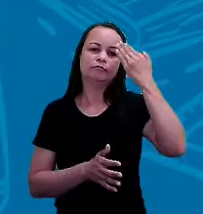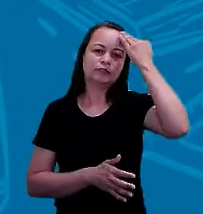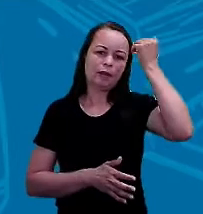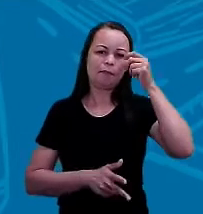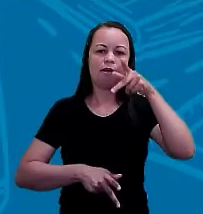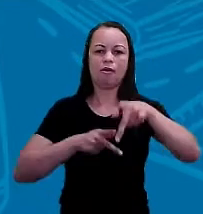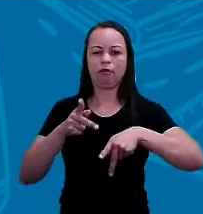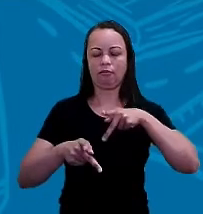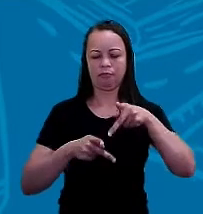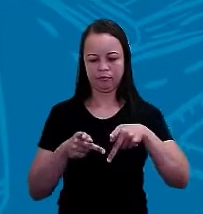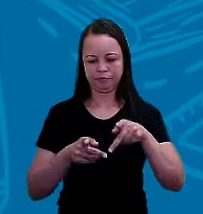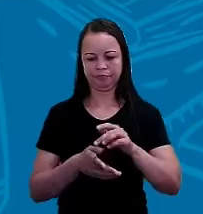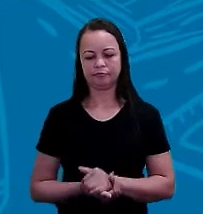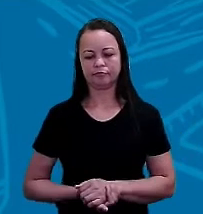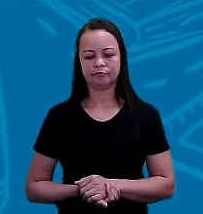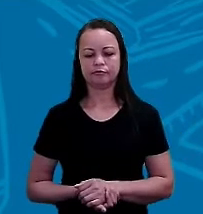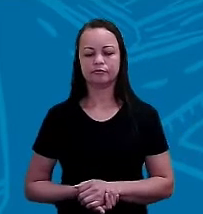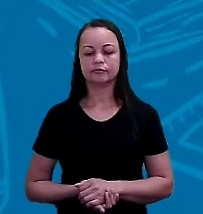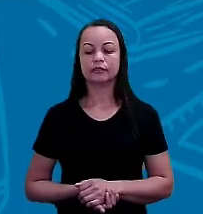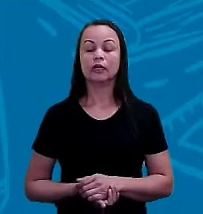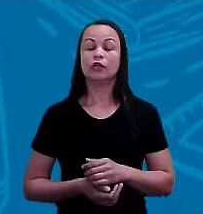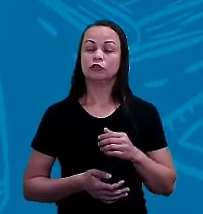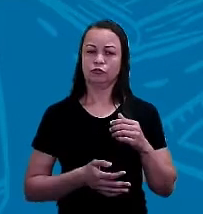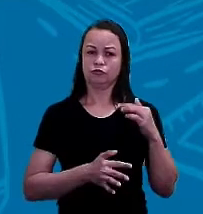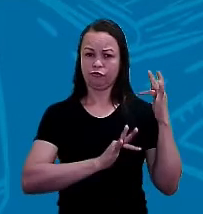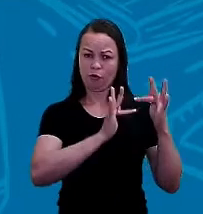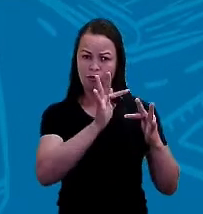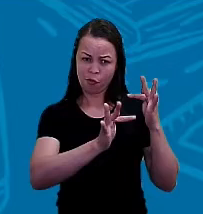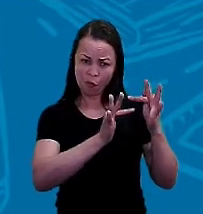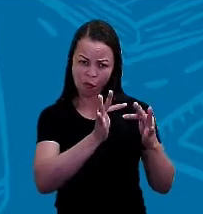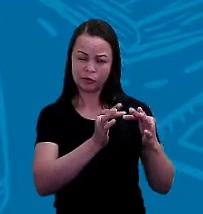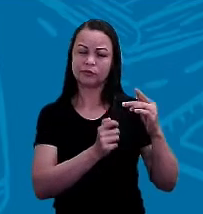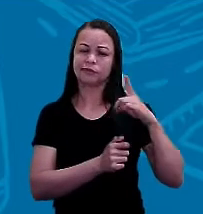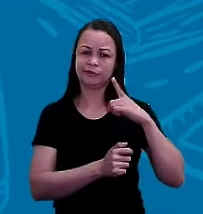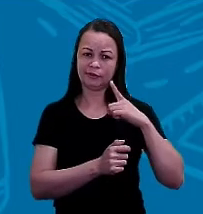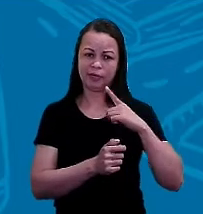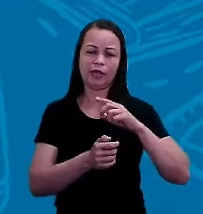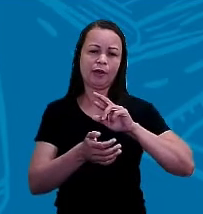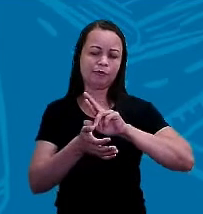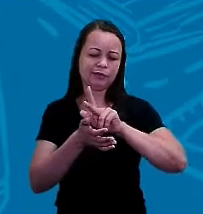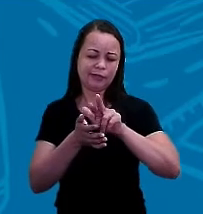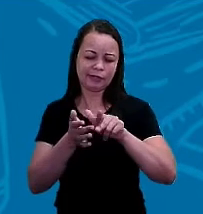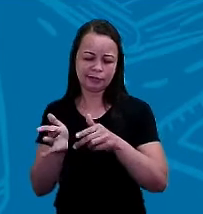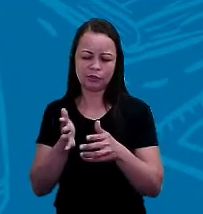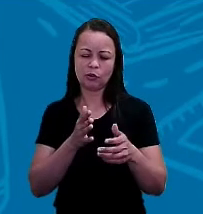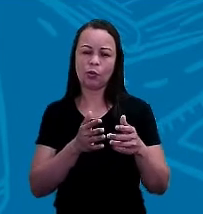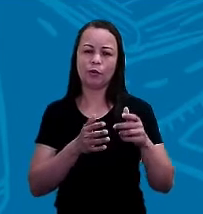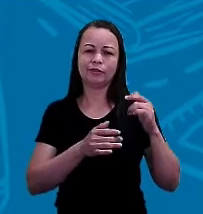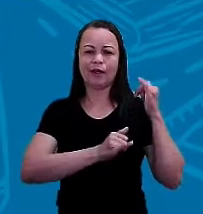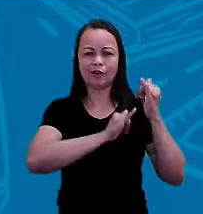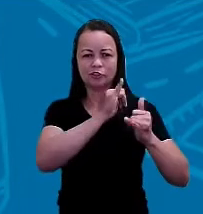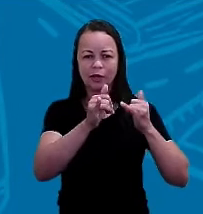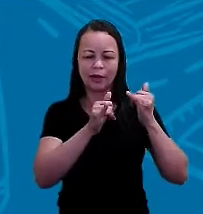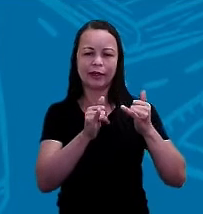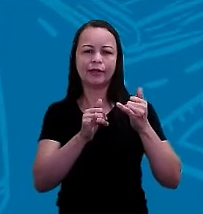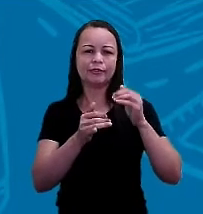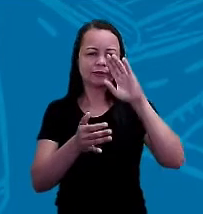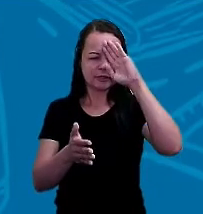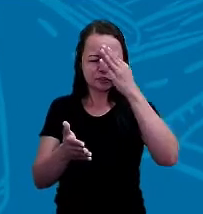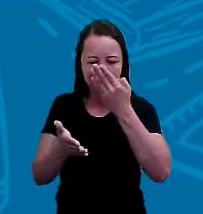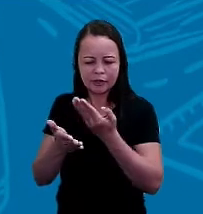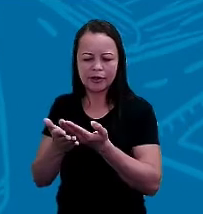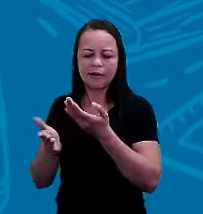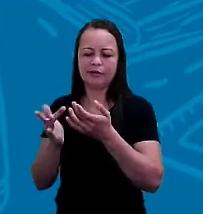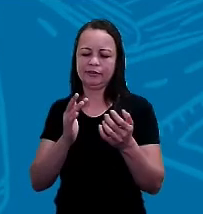No folclore, nós temos as tradições, as lendas, as crenças, as canções,